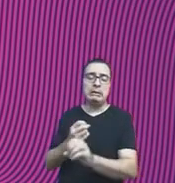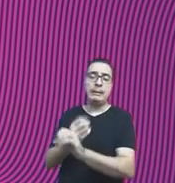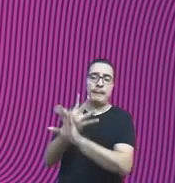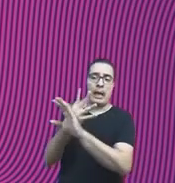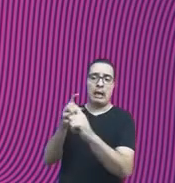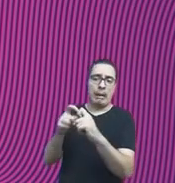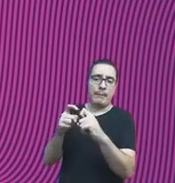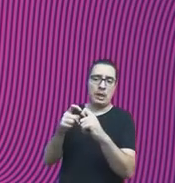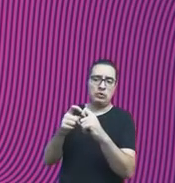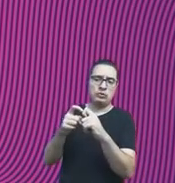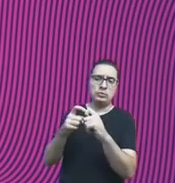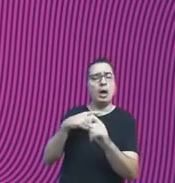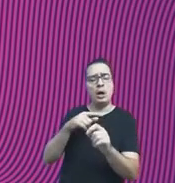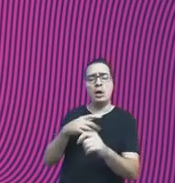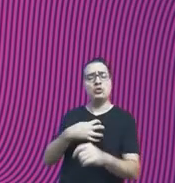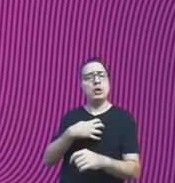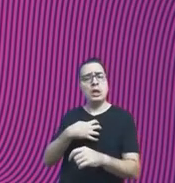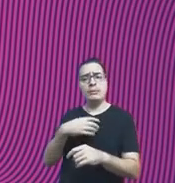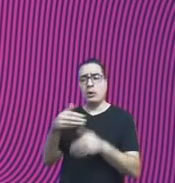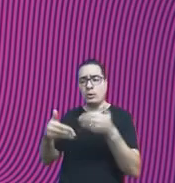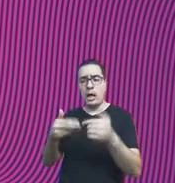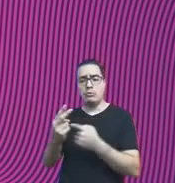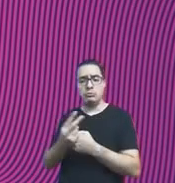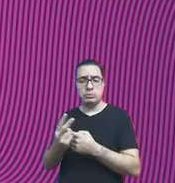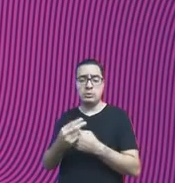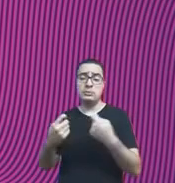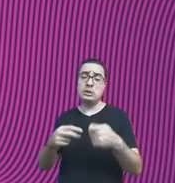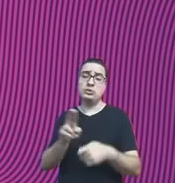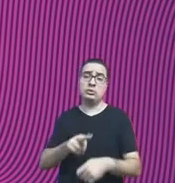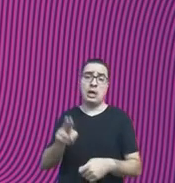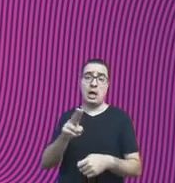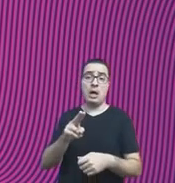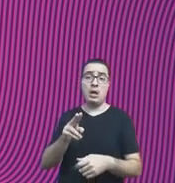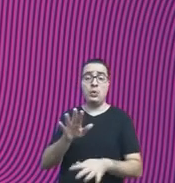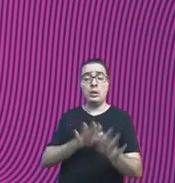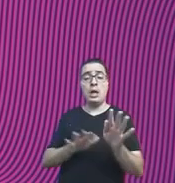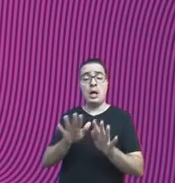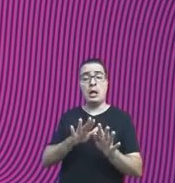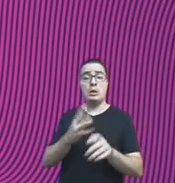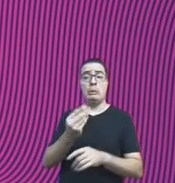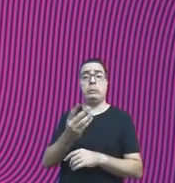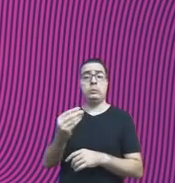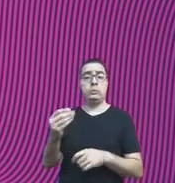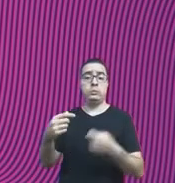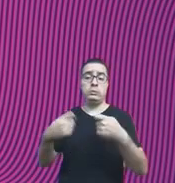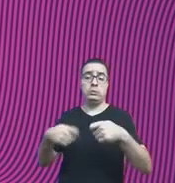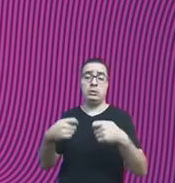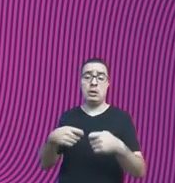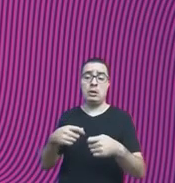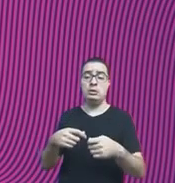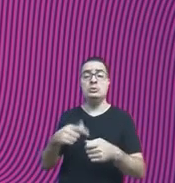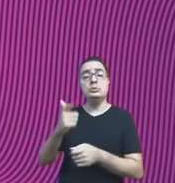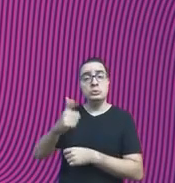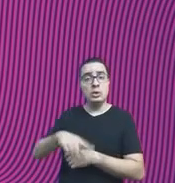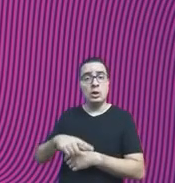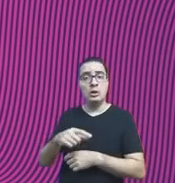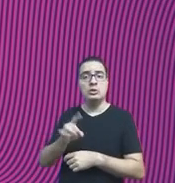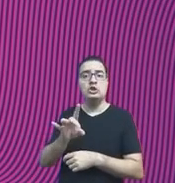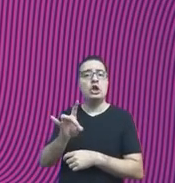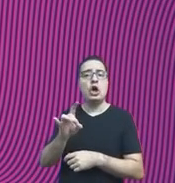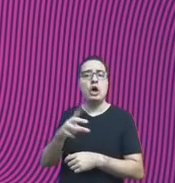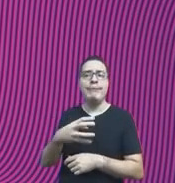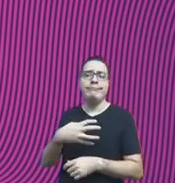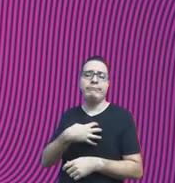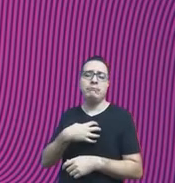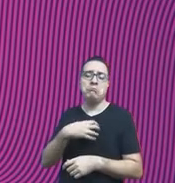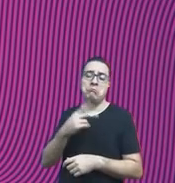cuidado que tem que ser utilizado para isso. Então, evitar o abuso, né? A gente não quer, de novo, que vire simplesmente uma commodity na